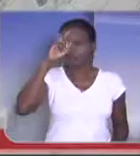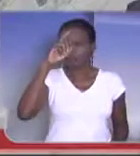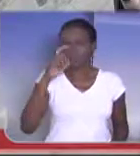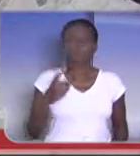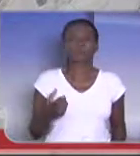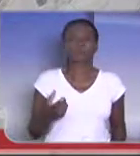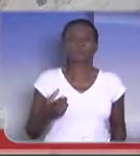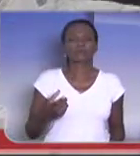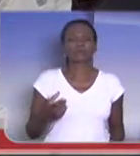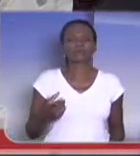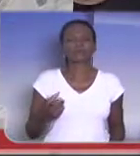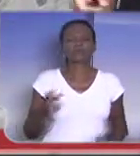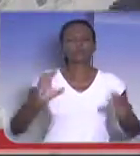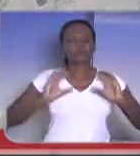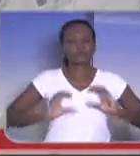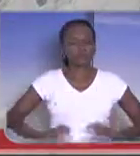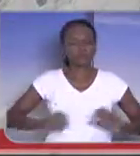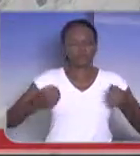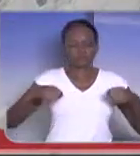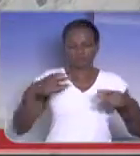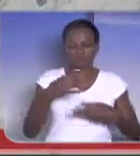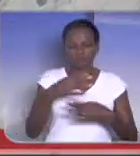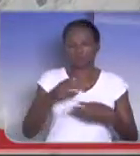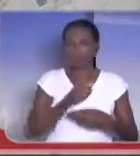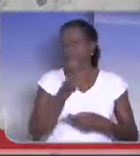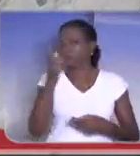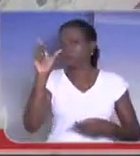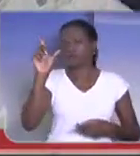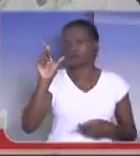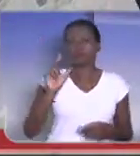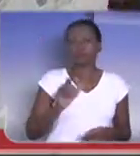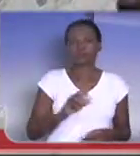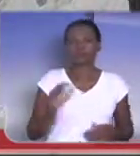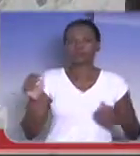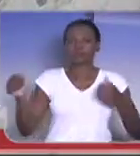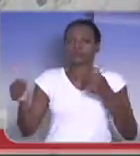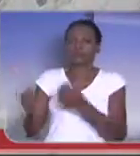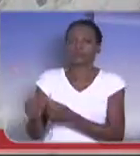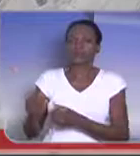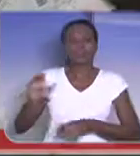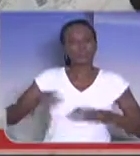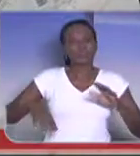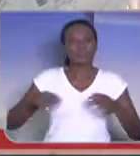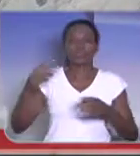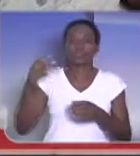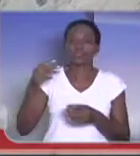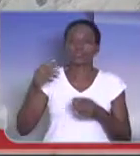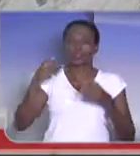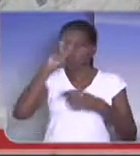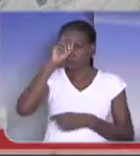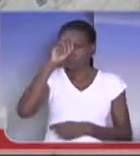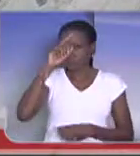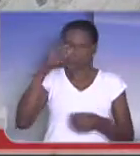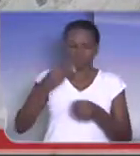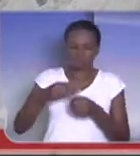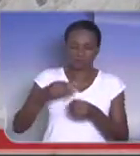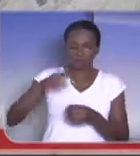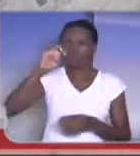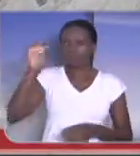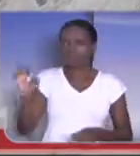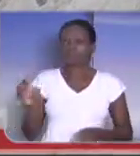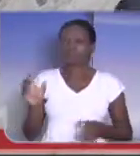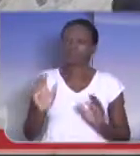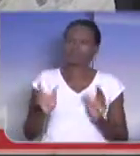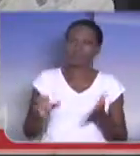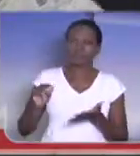cidadão tem que ser socorrido para a cidade mais próxima e muitas vezes usar o hospital municipal e estadual, que já é precário no atendimento do cidadão da